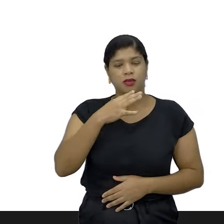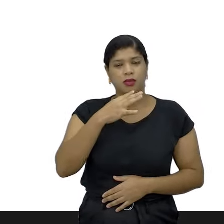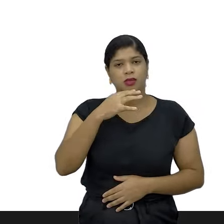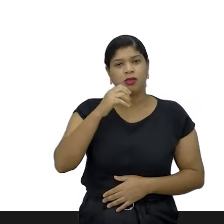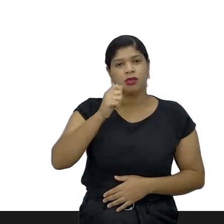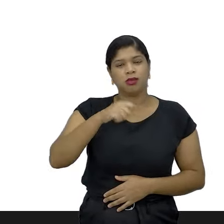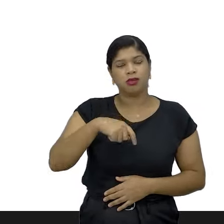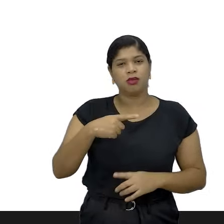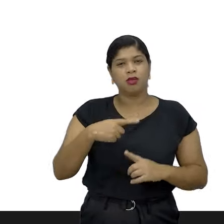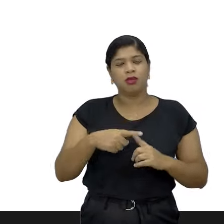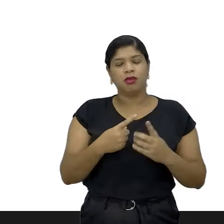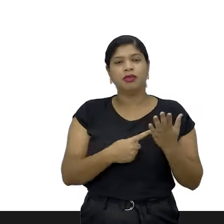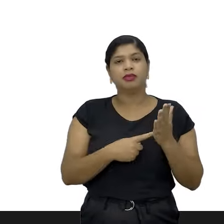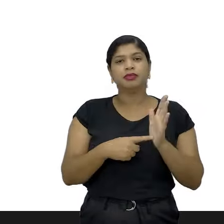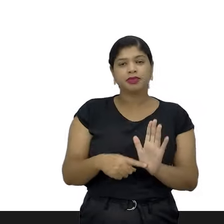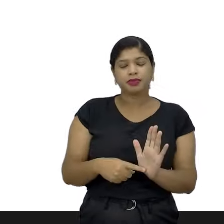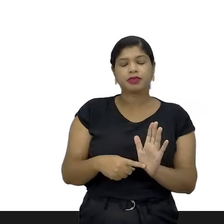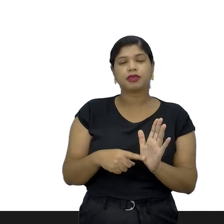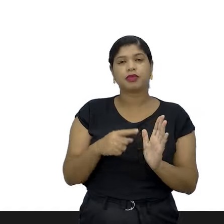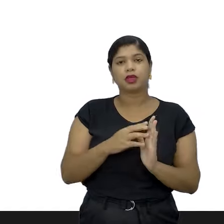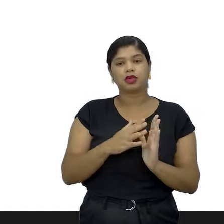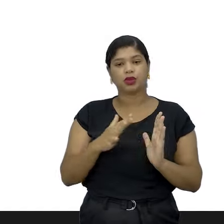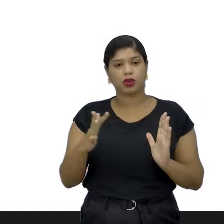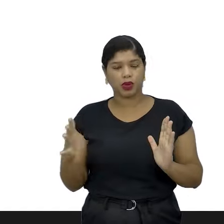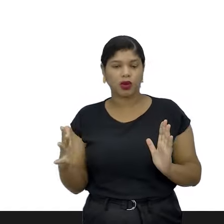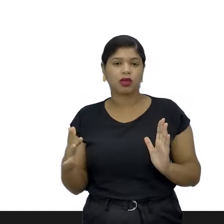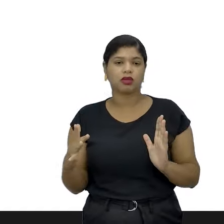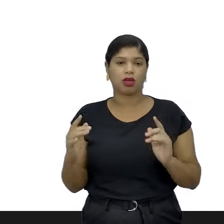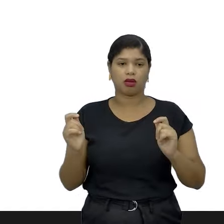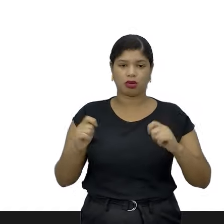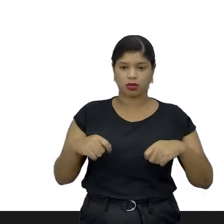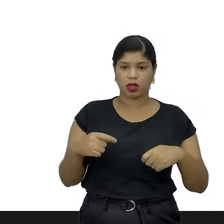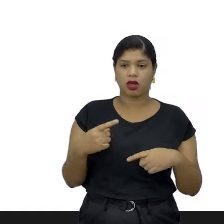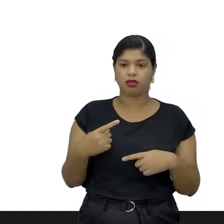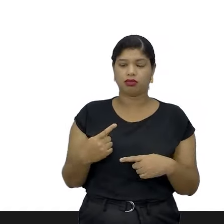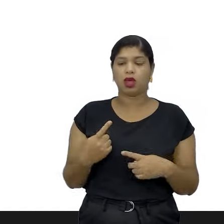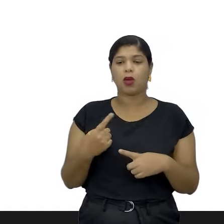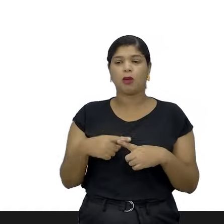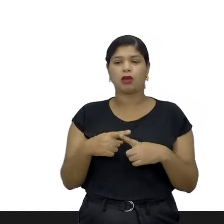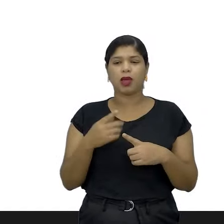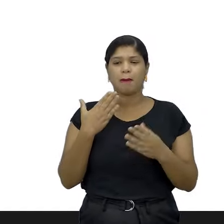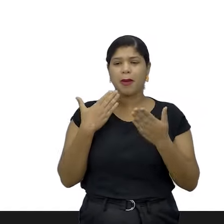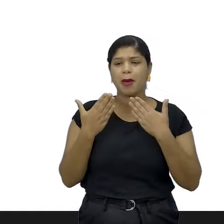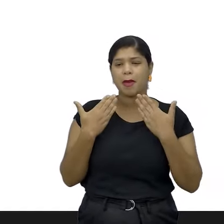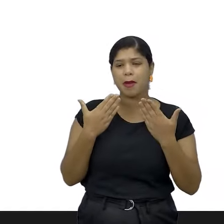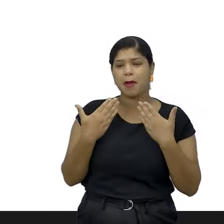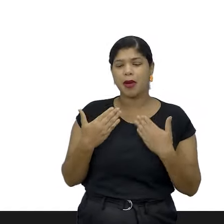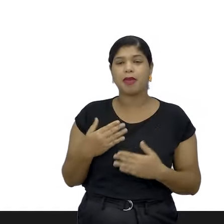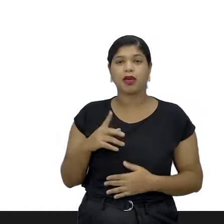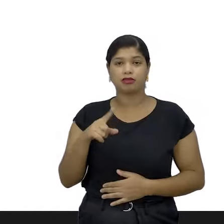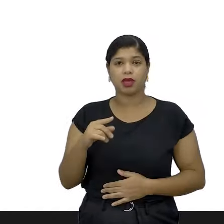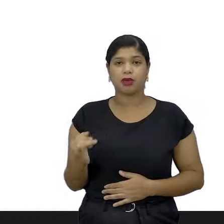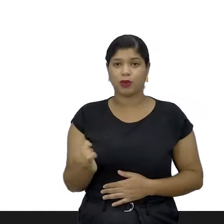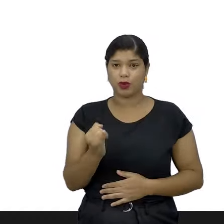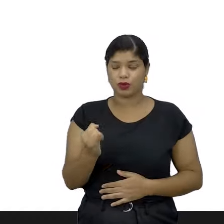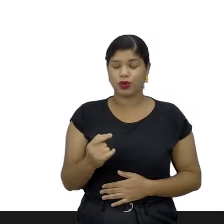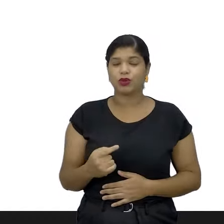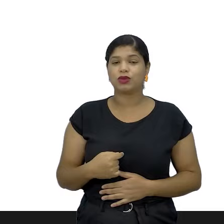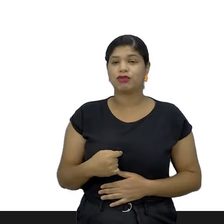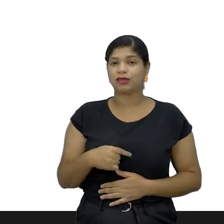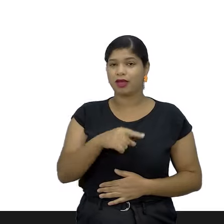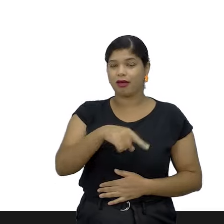essa apresentação da sequência, né, do trabalho que será discutido. É importante já trazer